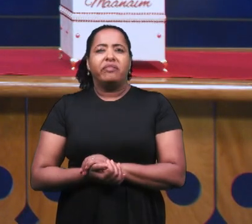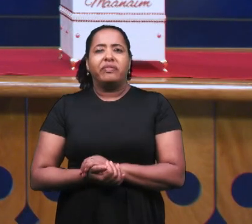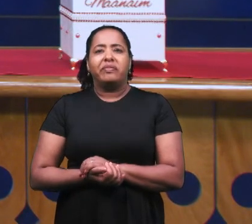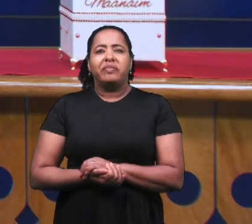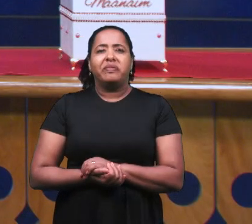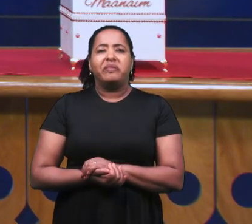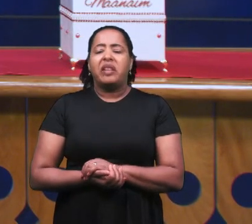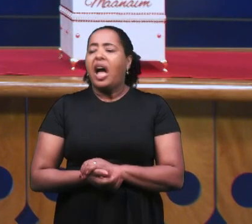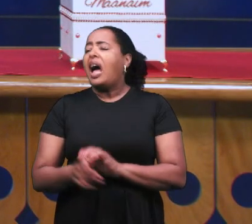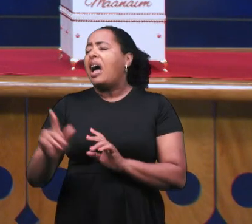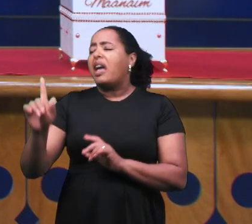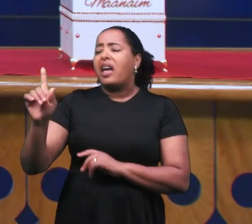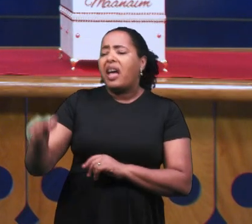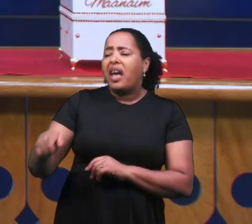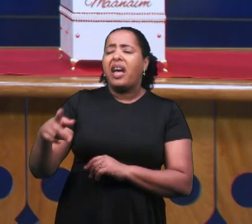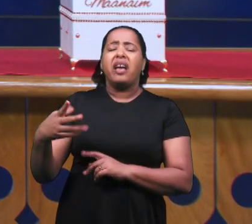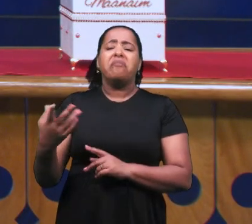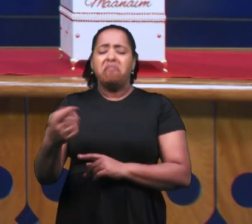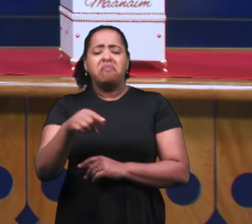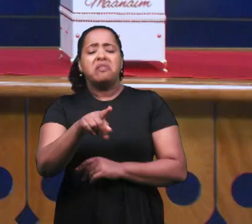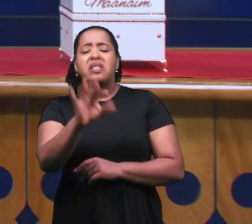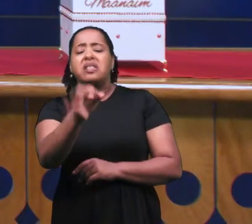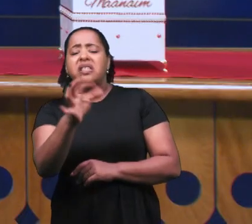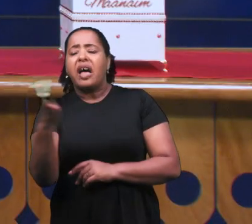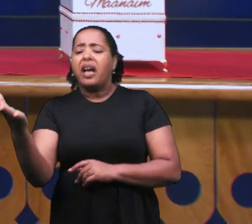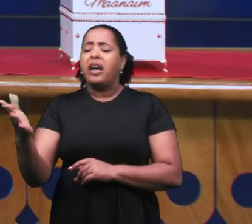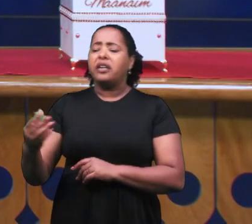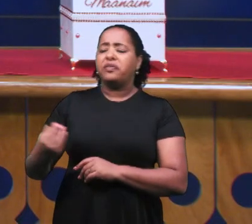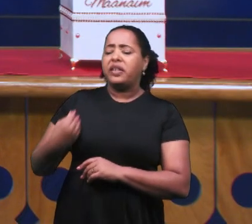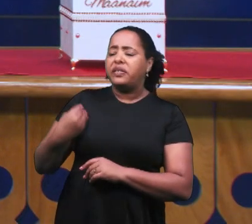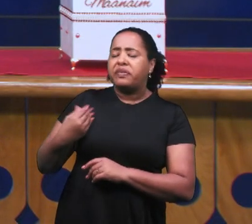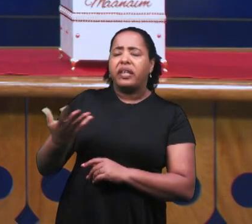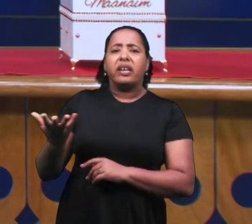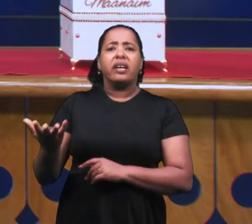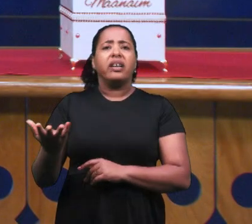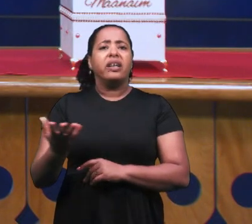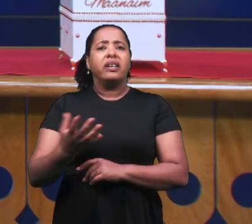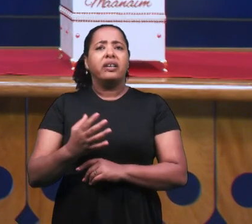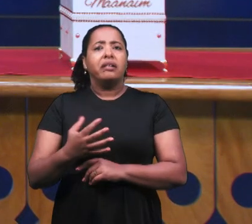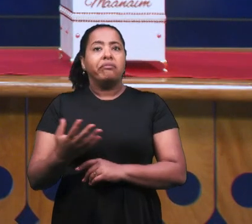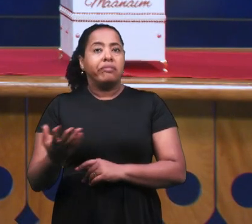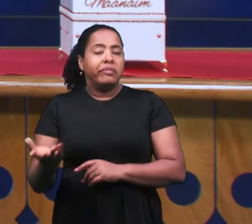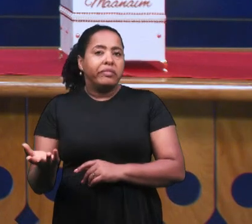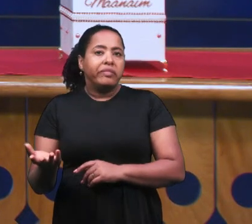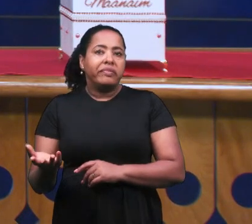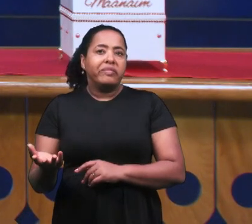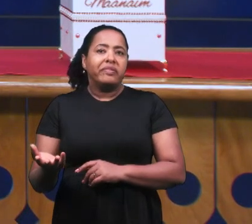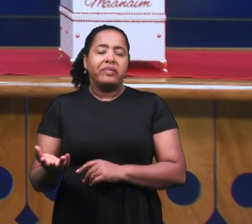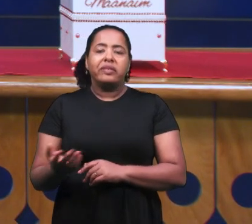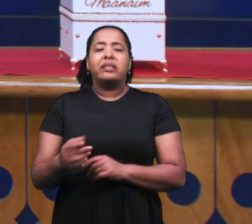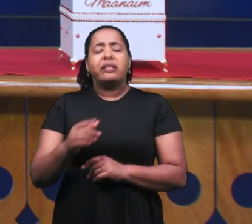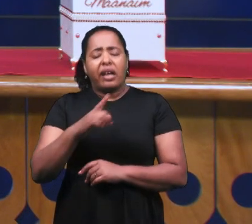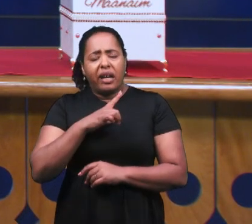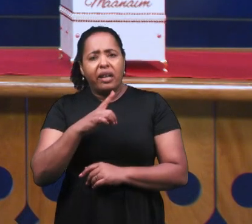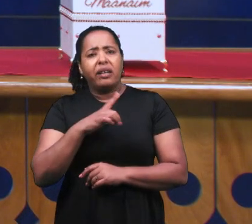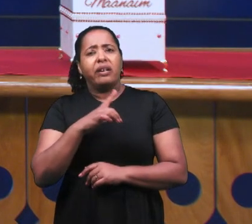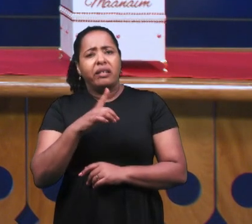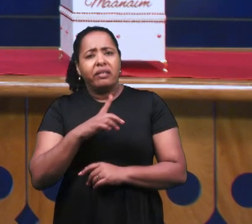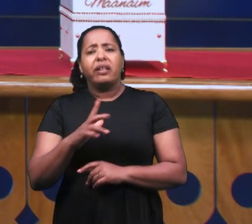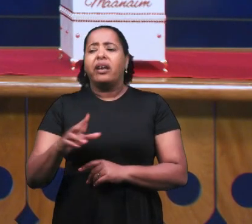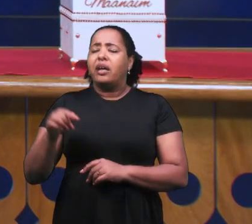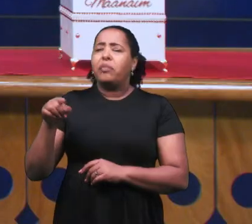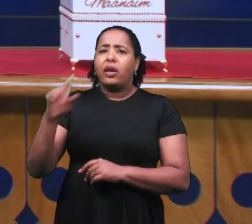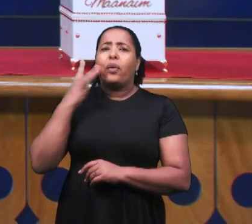é isso mesmo, né? Você vai viver isso mesmo, o tempo é isso mesmo, existe. Eu acho que eles pregam